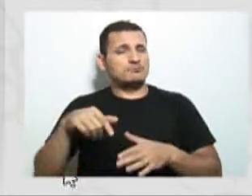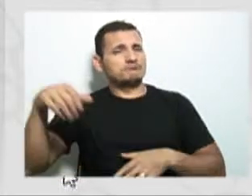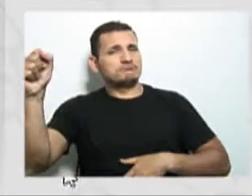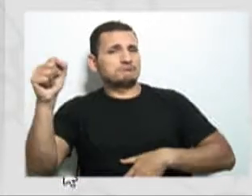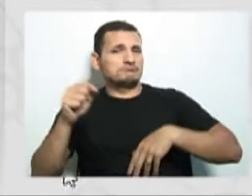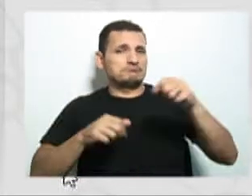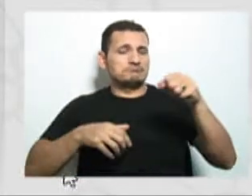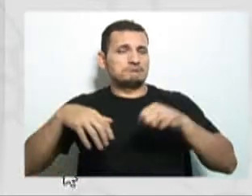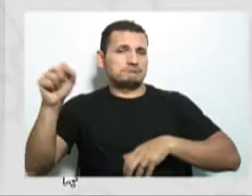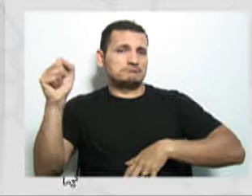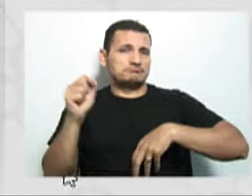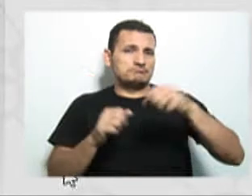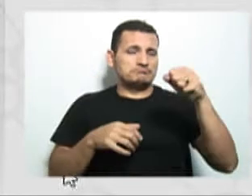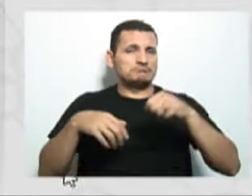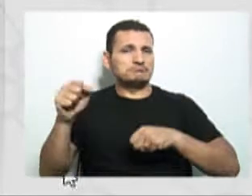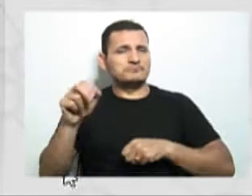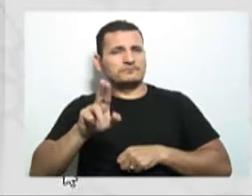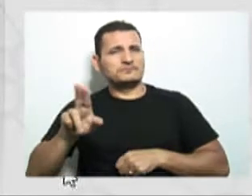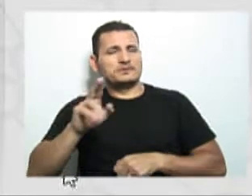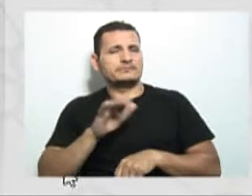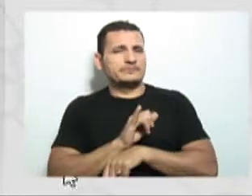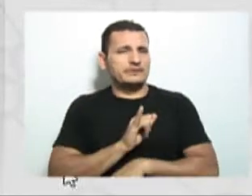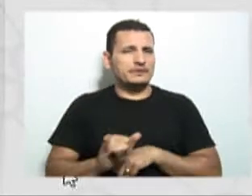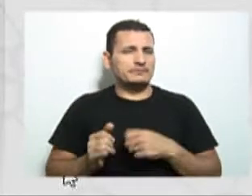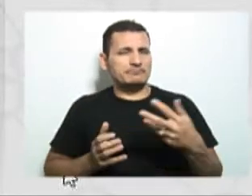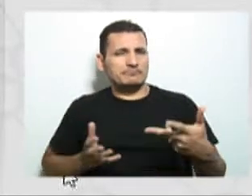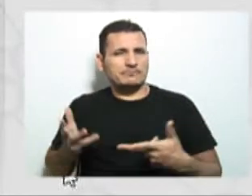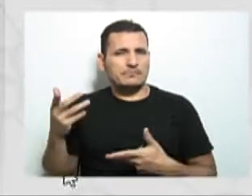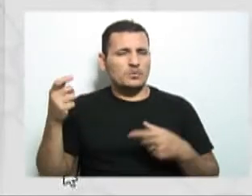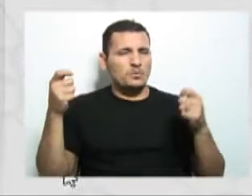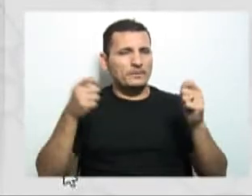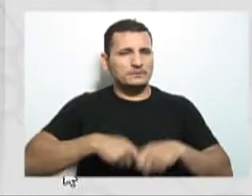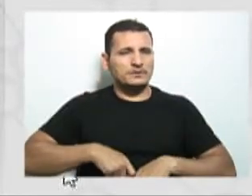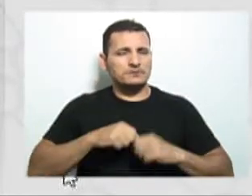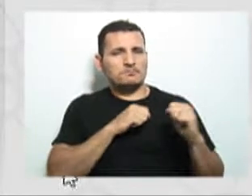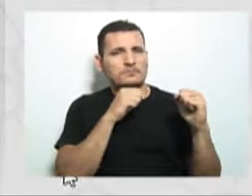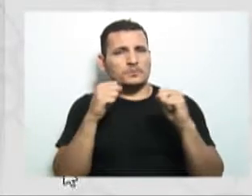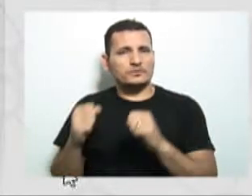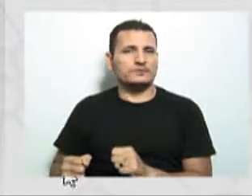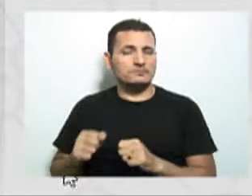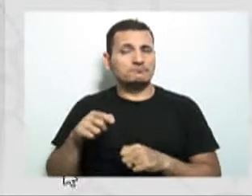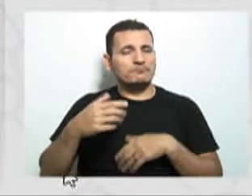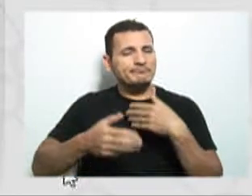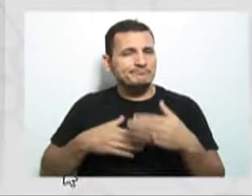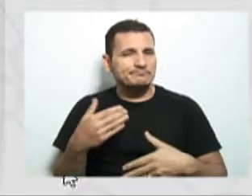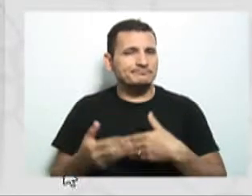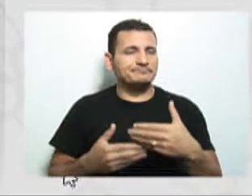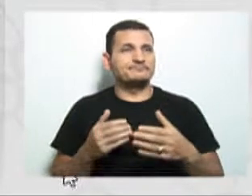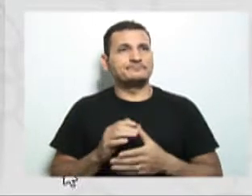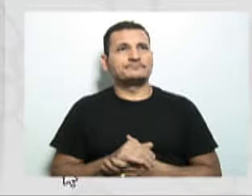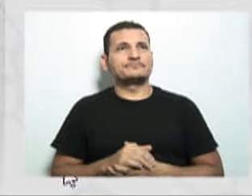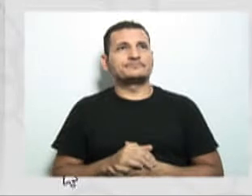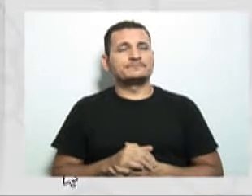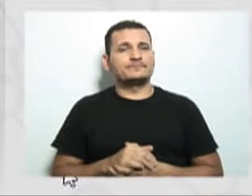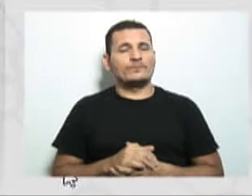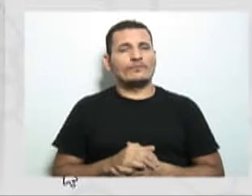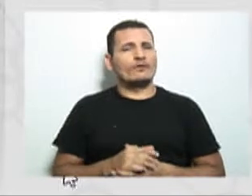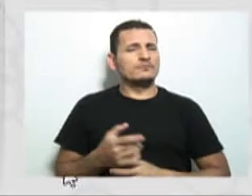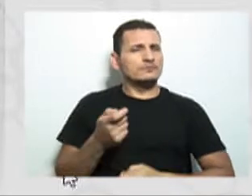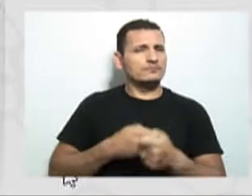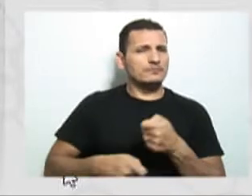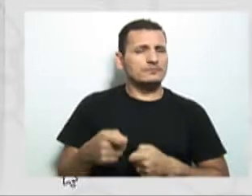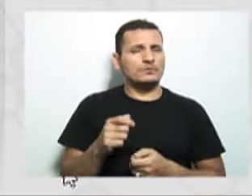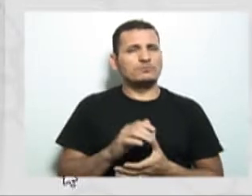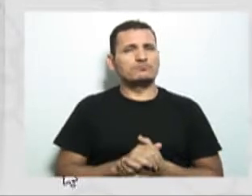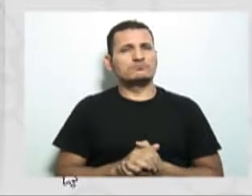ganha-ganha, né? Vão usar de táticas, de talentos, de competência, de poder e assim vai. Negociação cooperativa